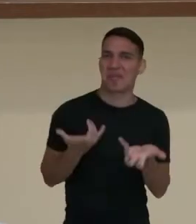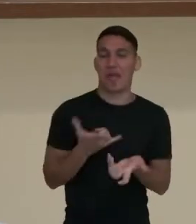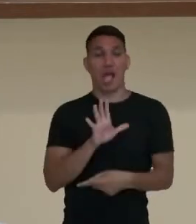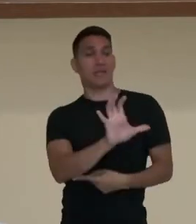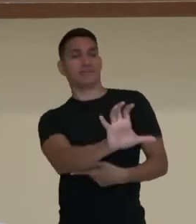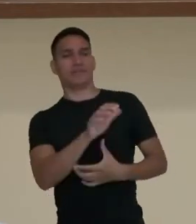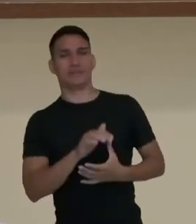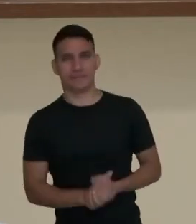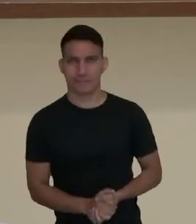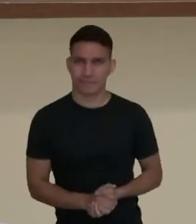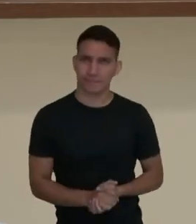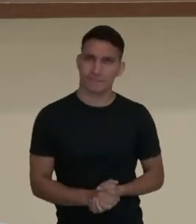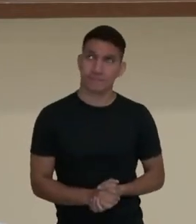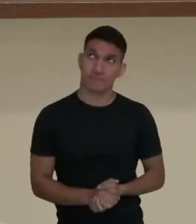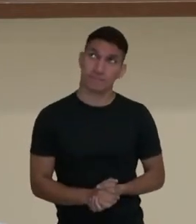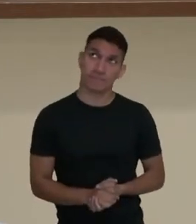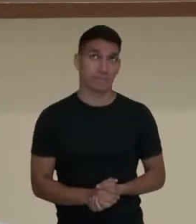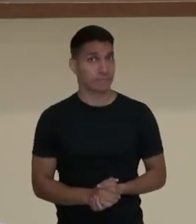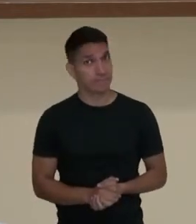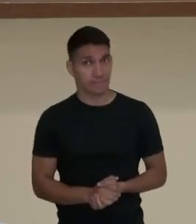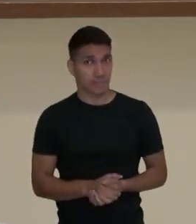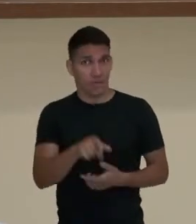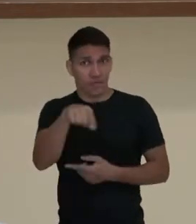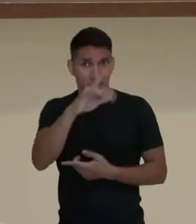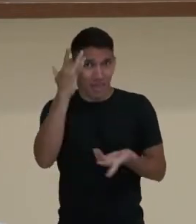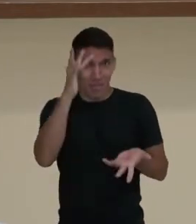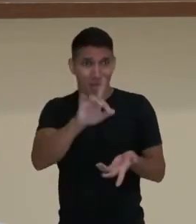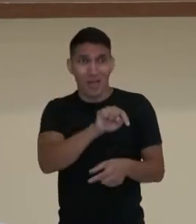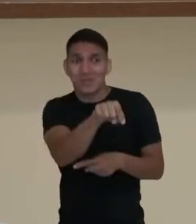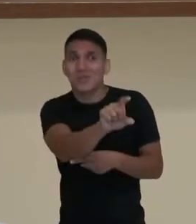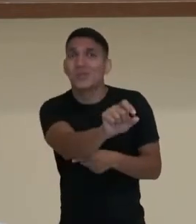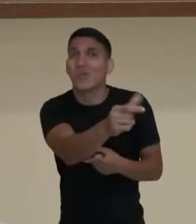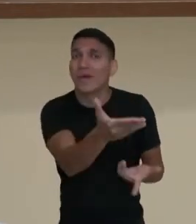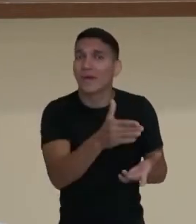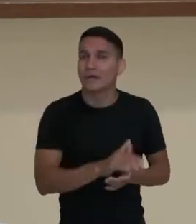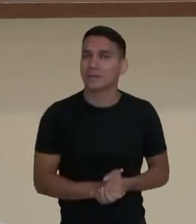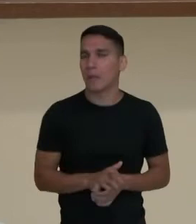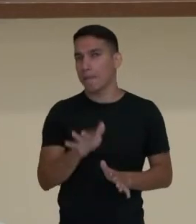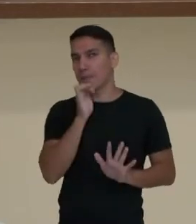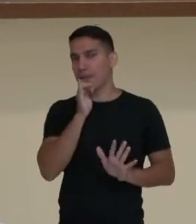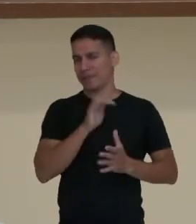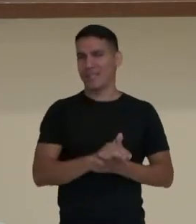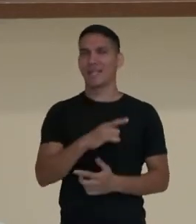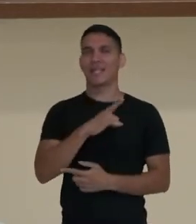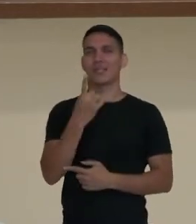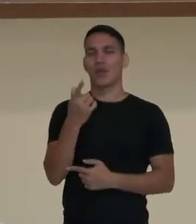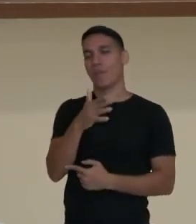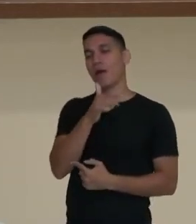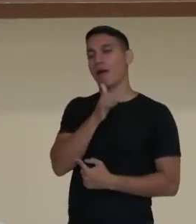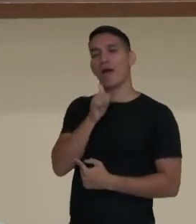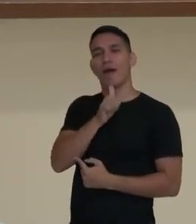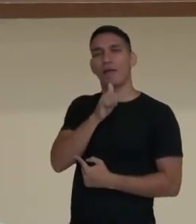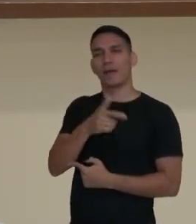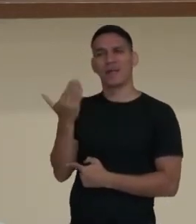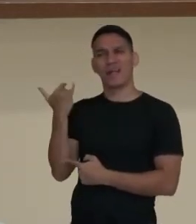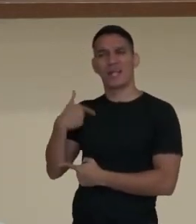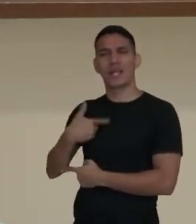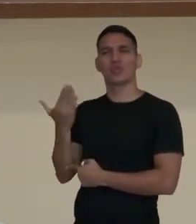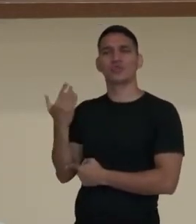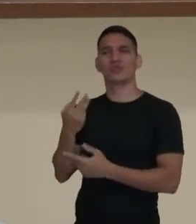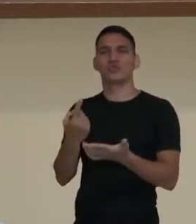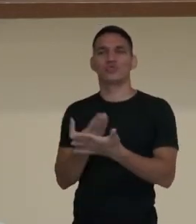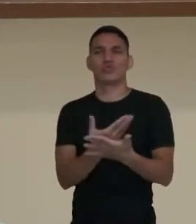tal coisa. E você nem sabe do que é. Por exemplo, tinha uma menina que estudava comigo quando eu estava lá no ensino